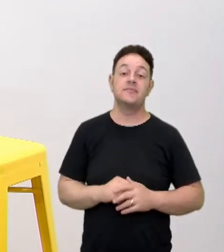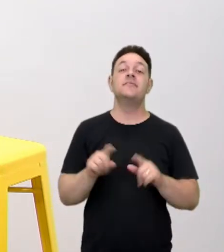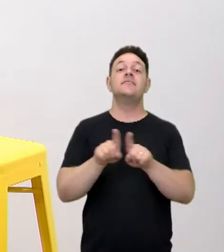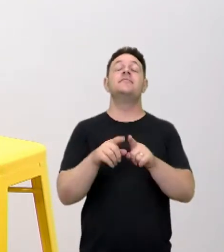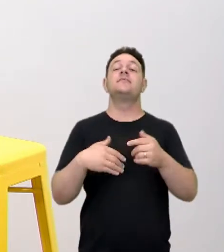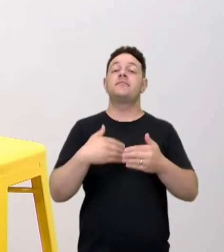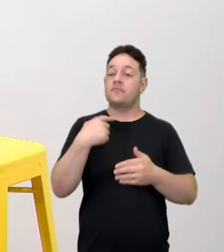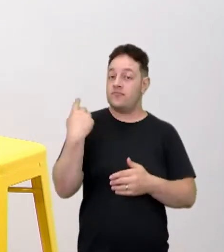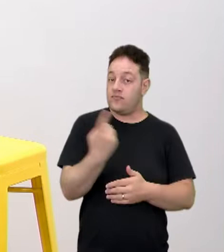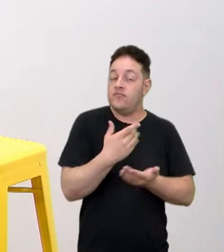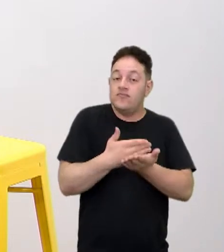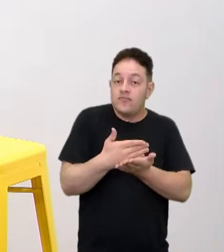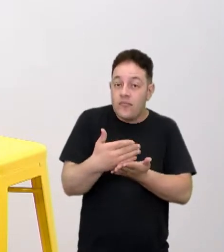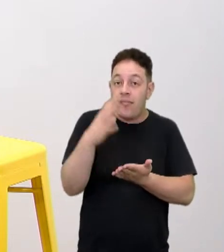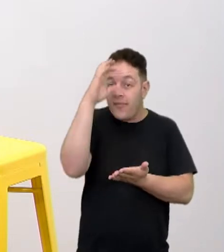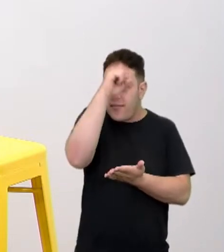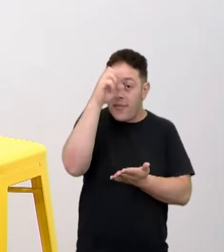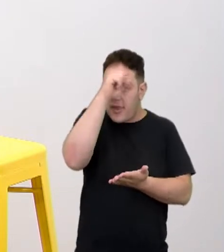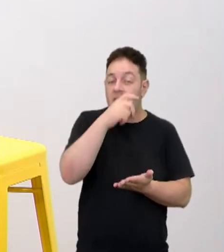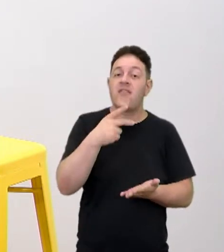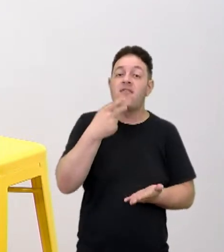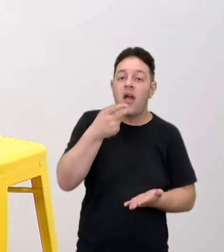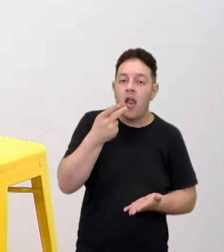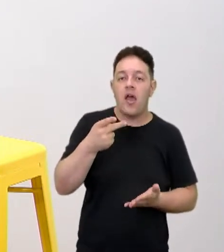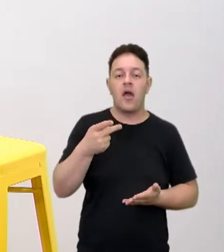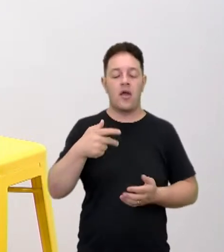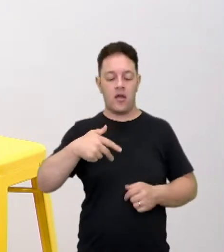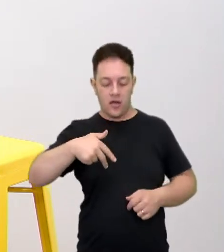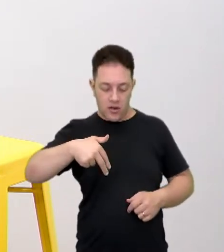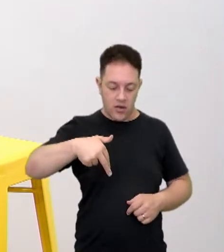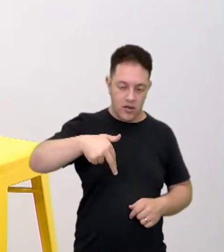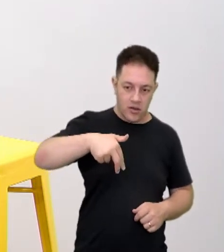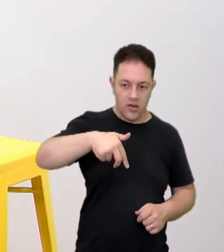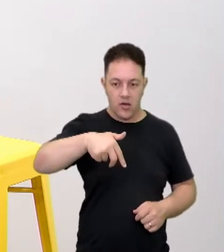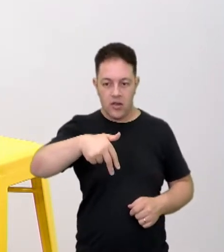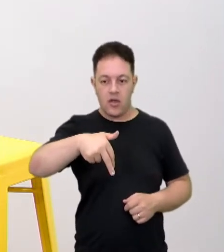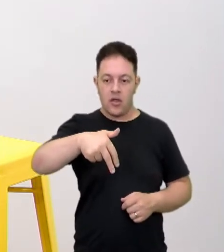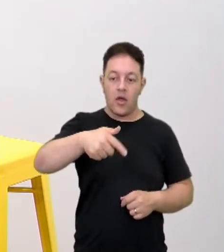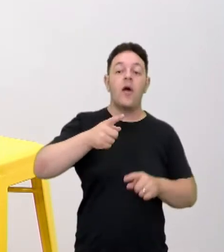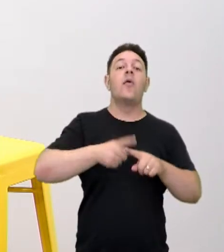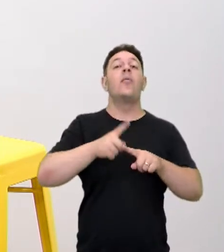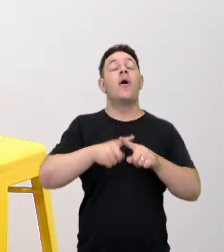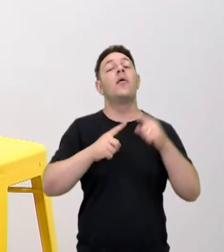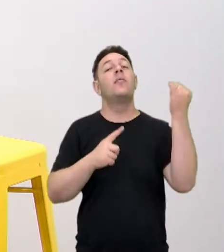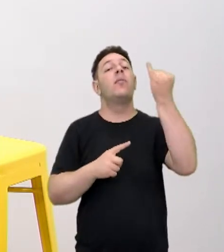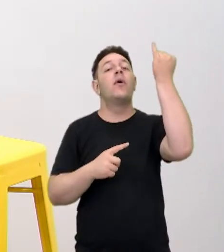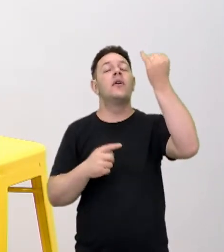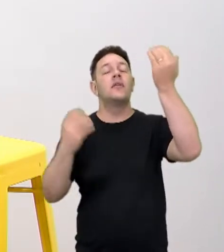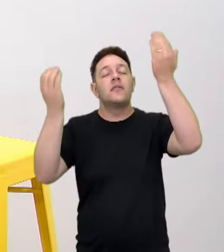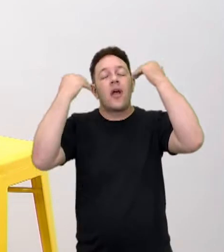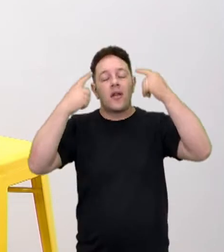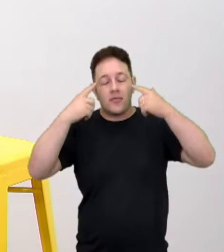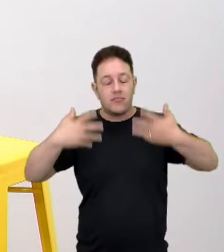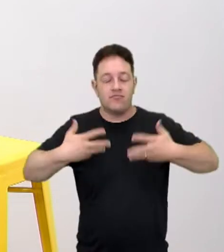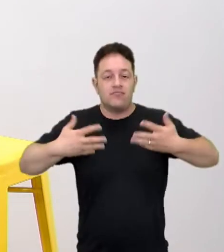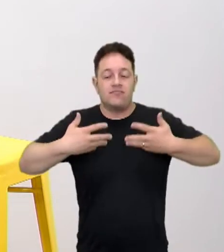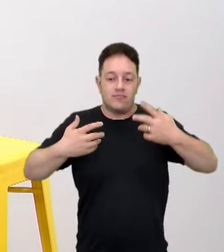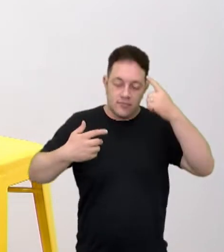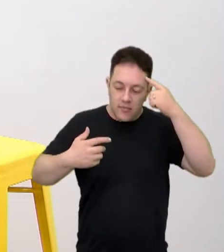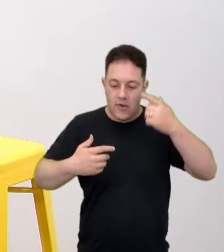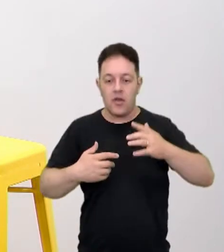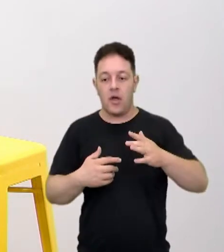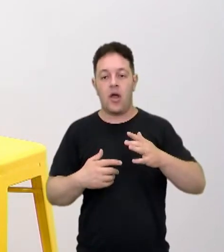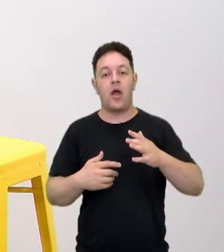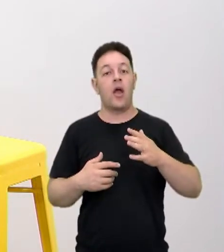a falar e a andar. E isso é muito importante, por causa que isso é um estímulo externo. Então, uma criança,